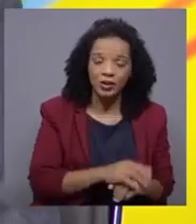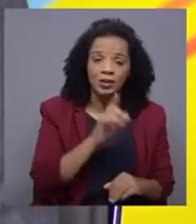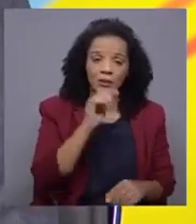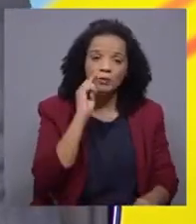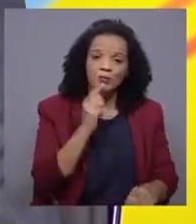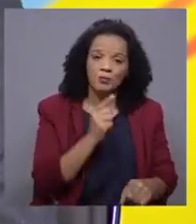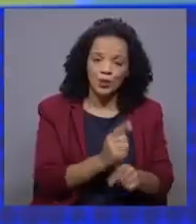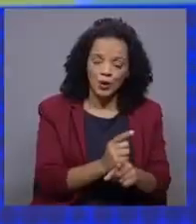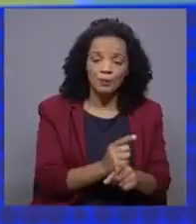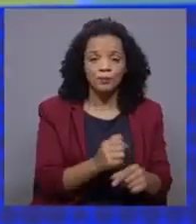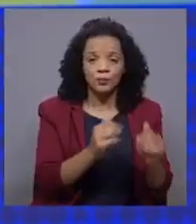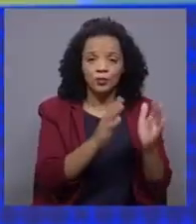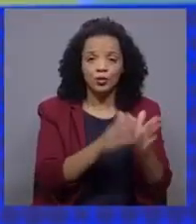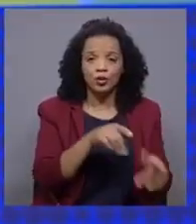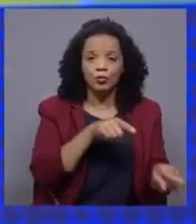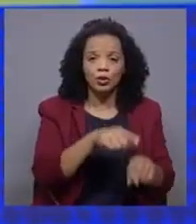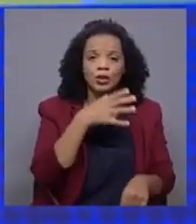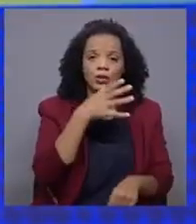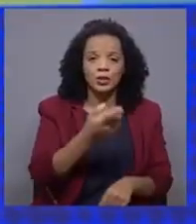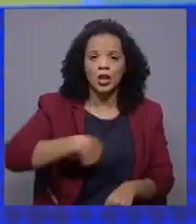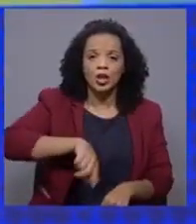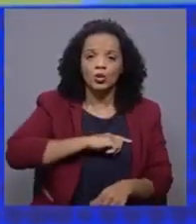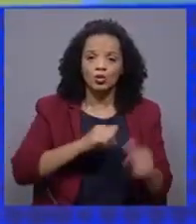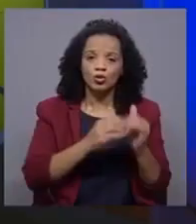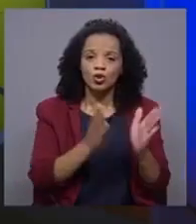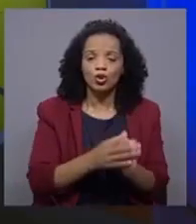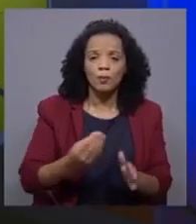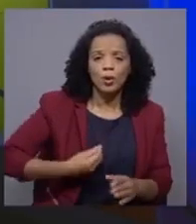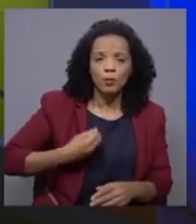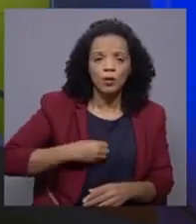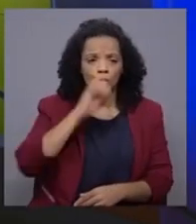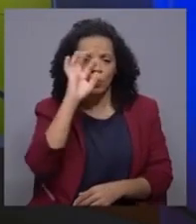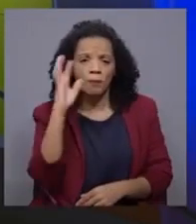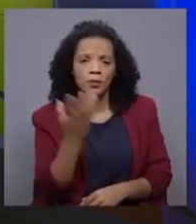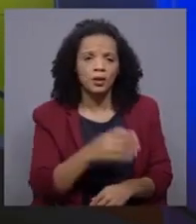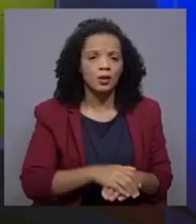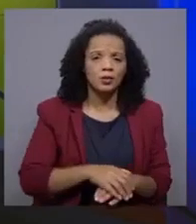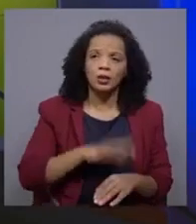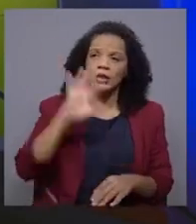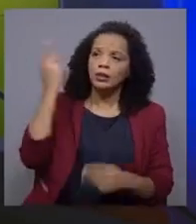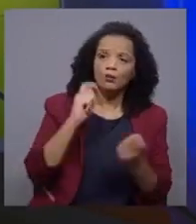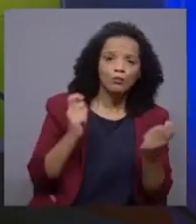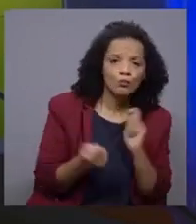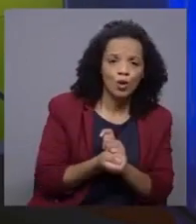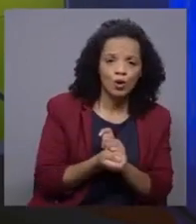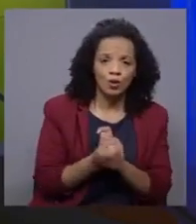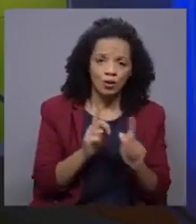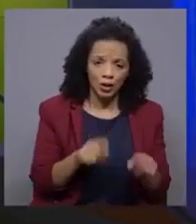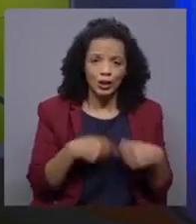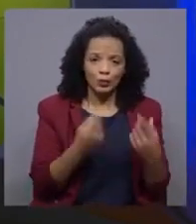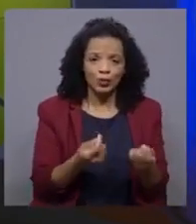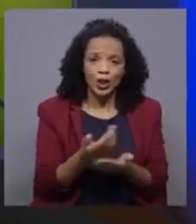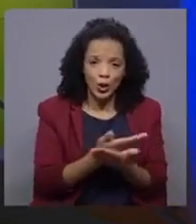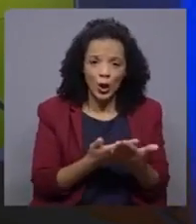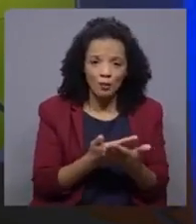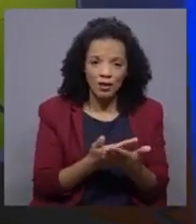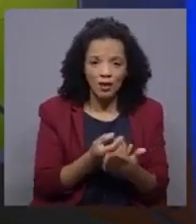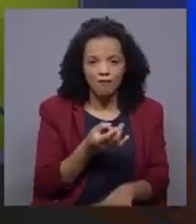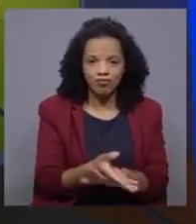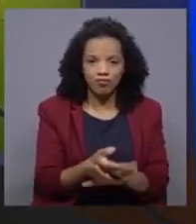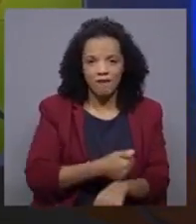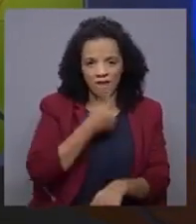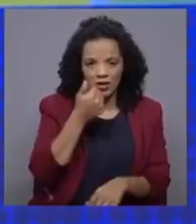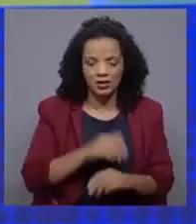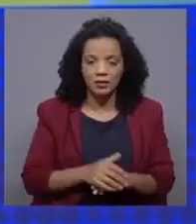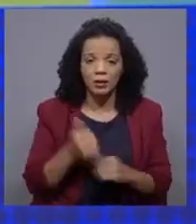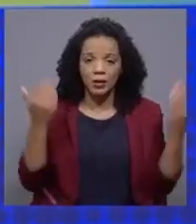fomentar aquilo que todos os políticos dizem. Estamos todos preocupados com o ambiente, estamos todos preocupados com as alterações climáticas e depois a economia vence. Muito boa